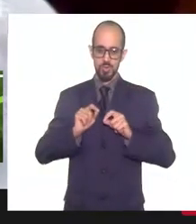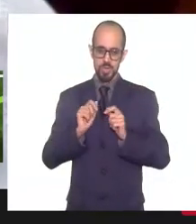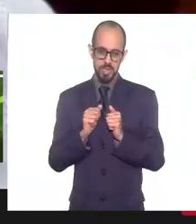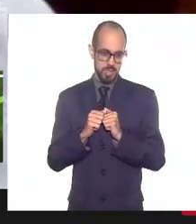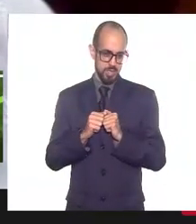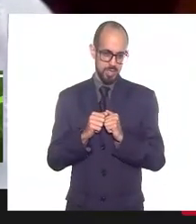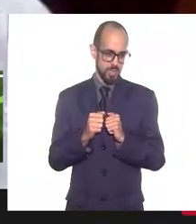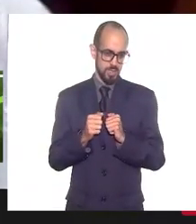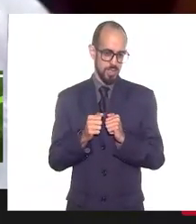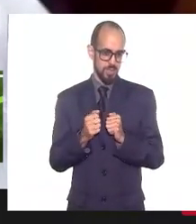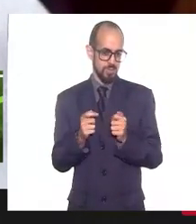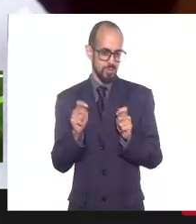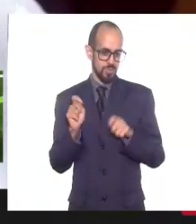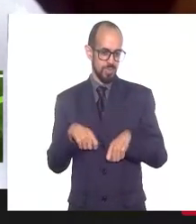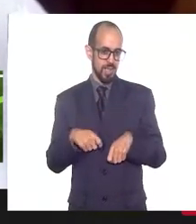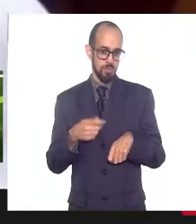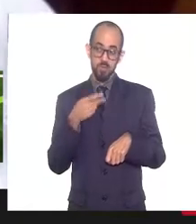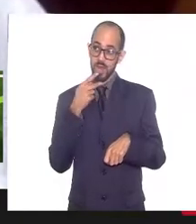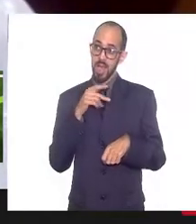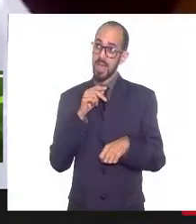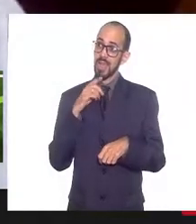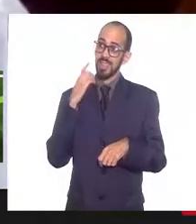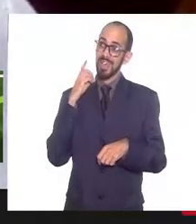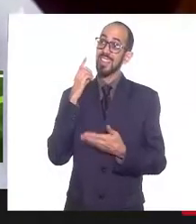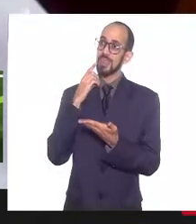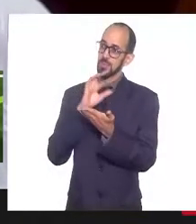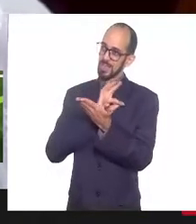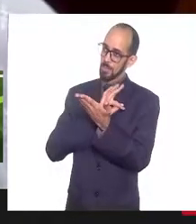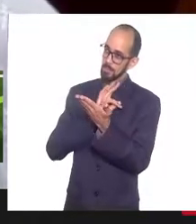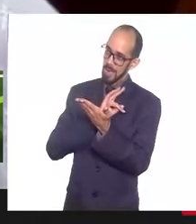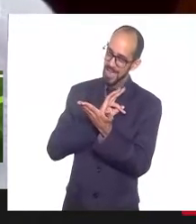eu não posso falar Marta, eu tenho que falar deputada deve Marta. Falar